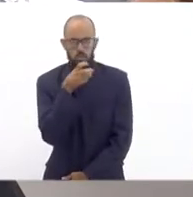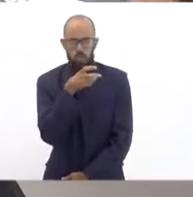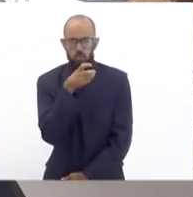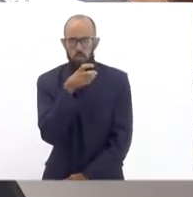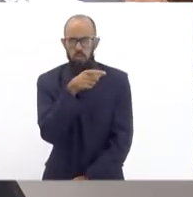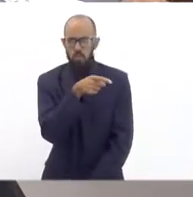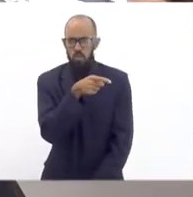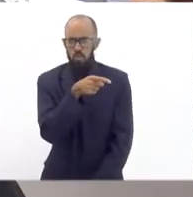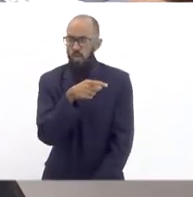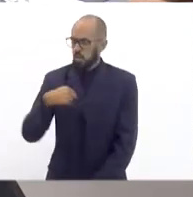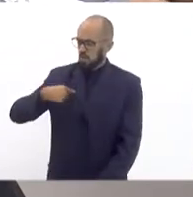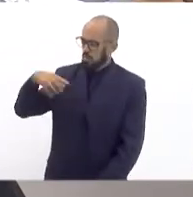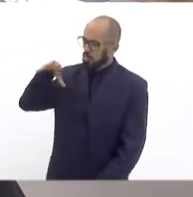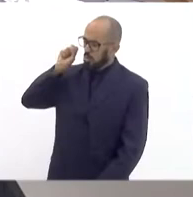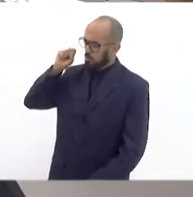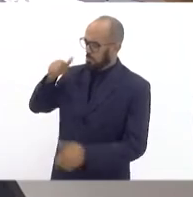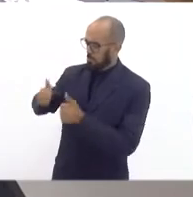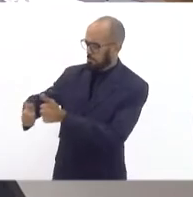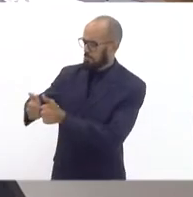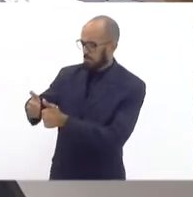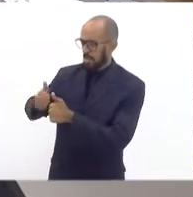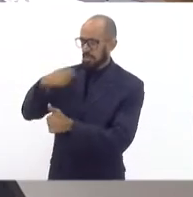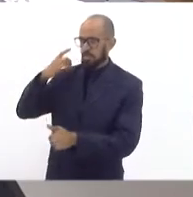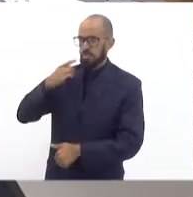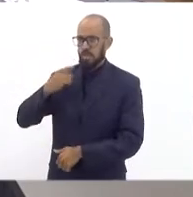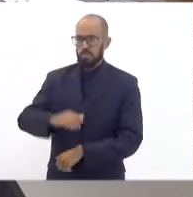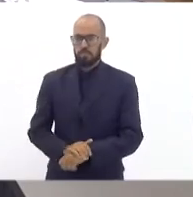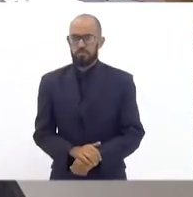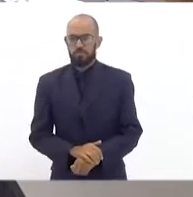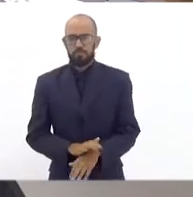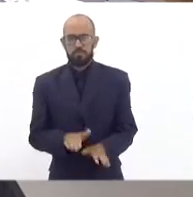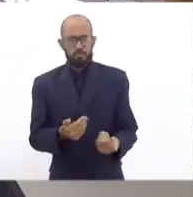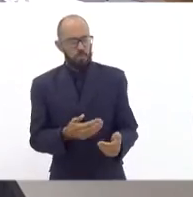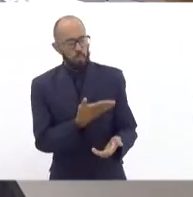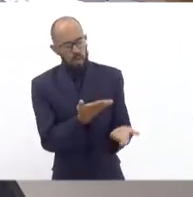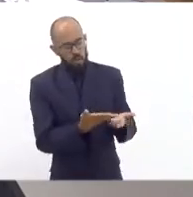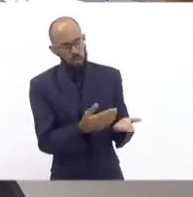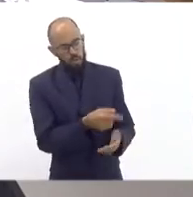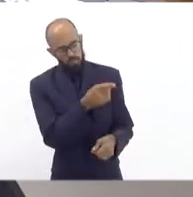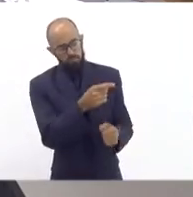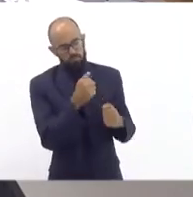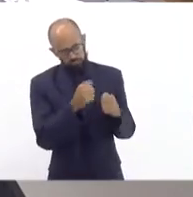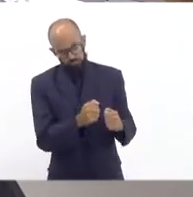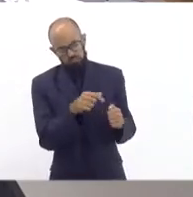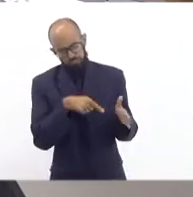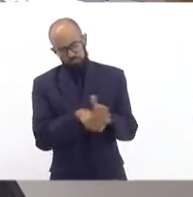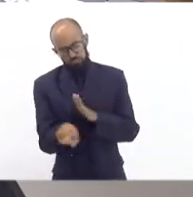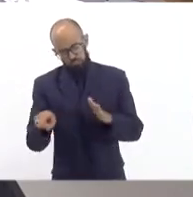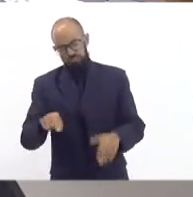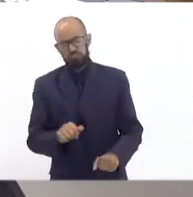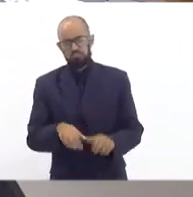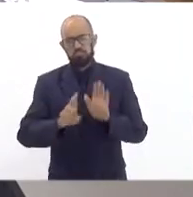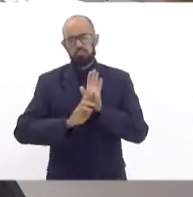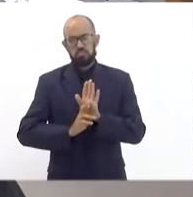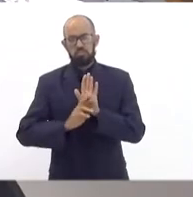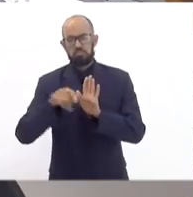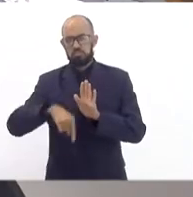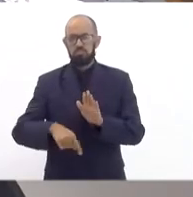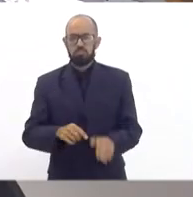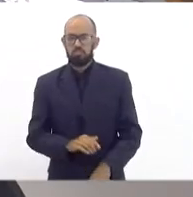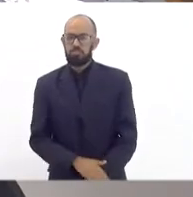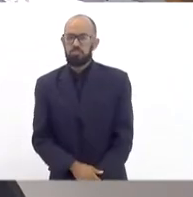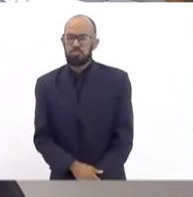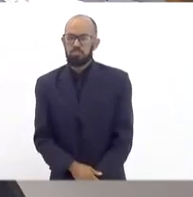estou ouvindo perfeitamente, deputada. Então, ótimo, Rejane. Agora é a sua vez de formular as perguntas para os representantes que estão aqui.